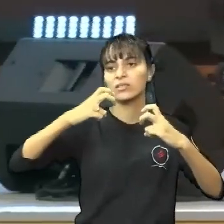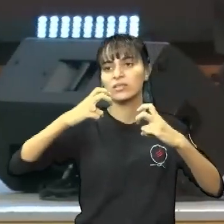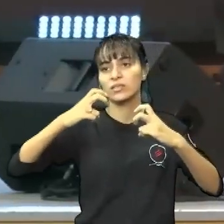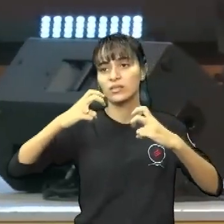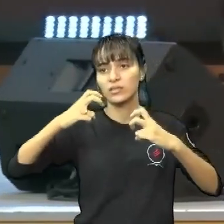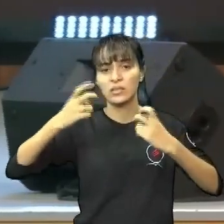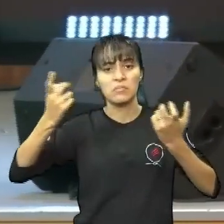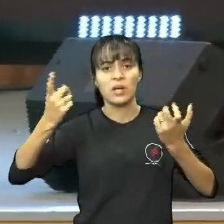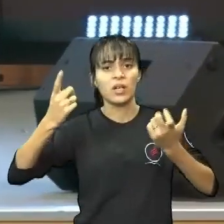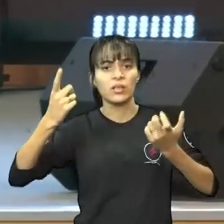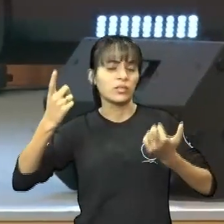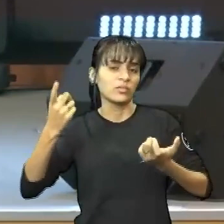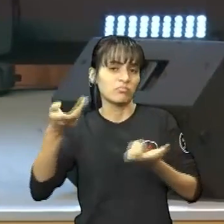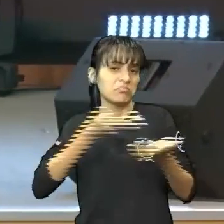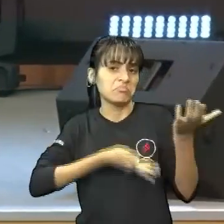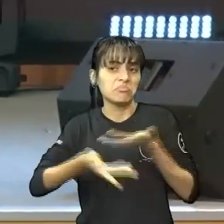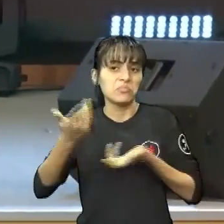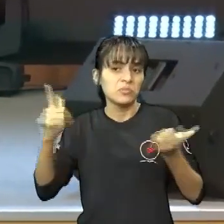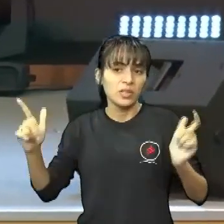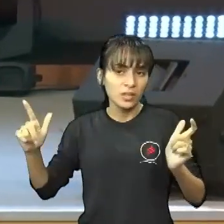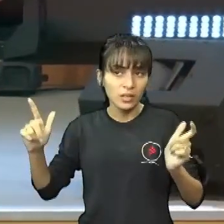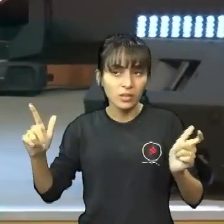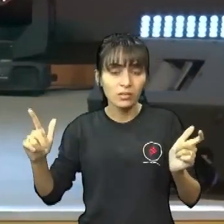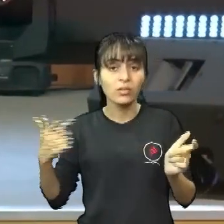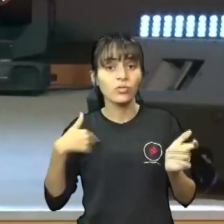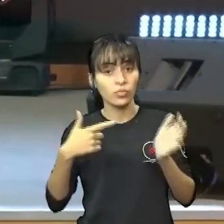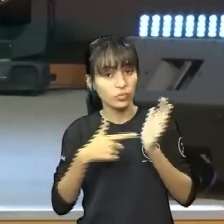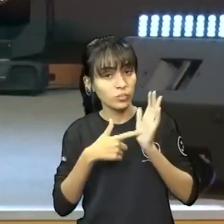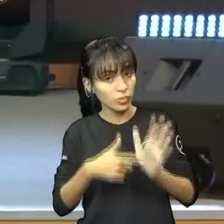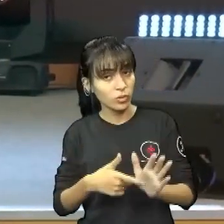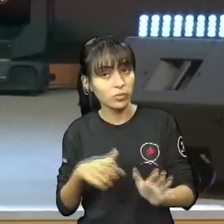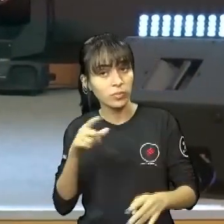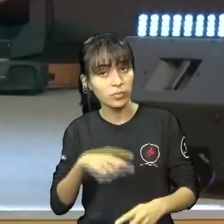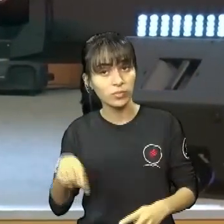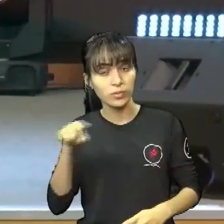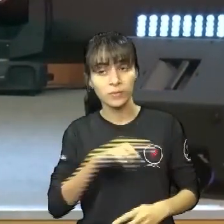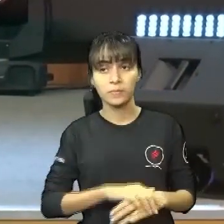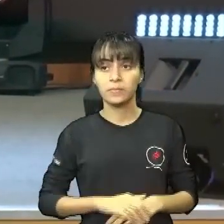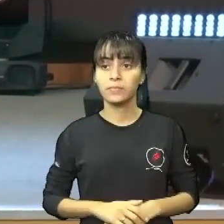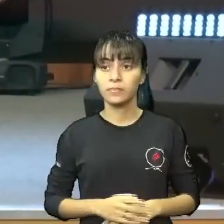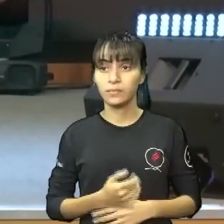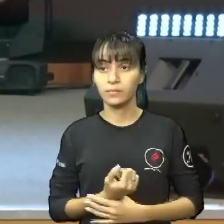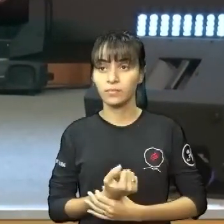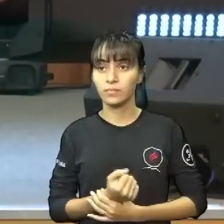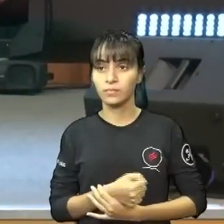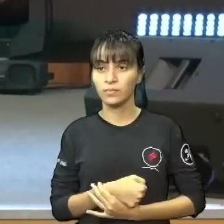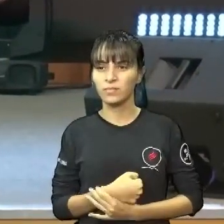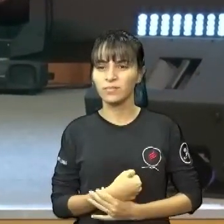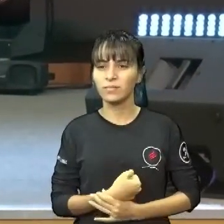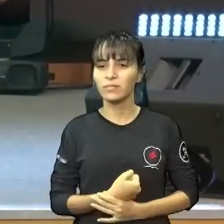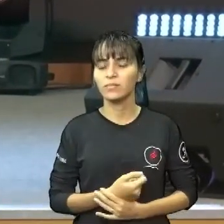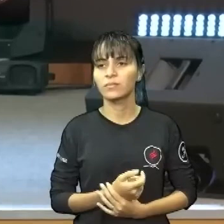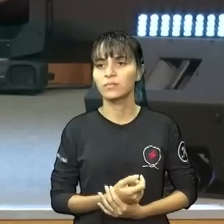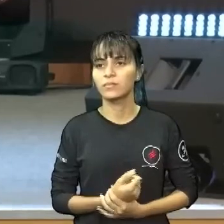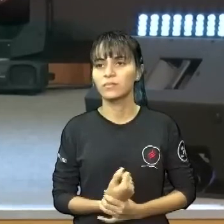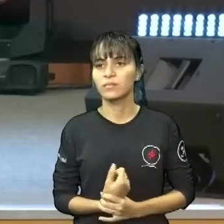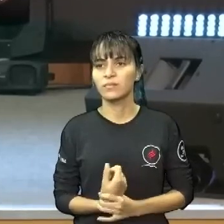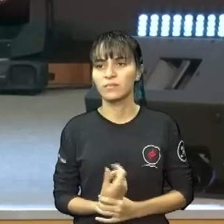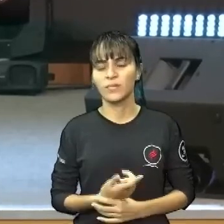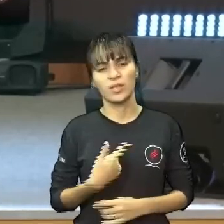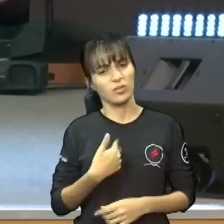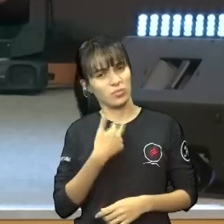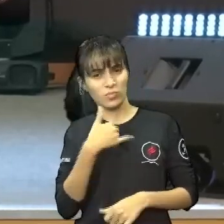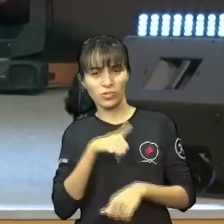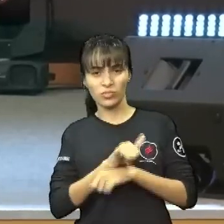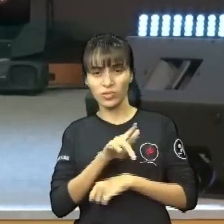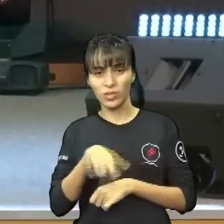mas não vai compartilhar eu tô te mostrando aqui eu tô dando para você porque eu não posso xingarrar